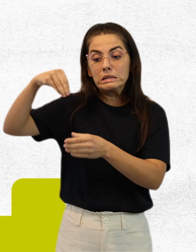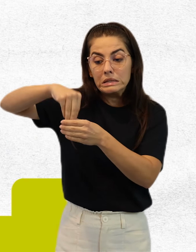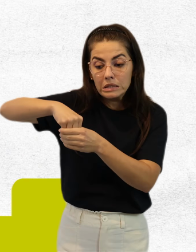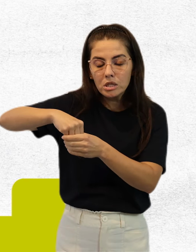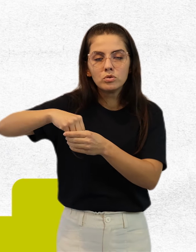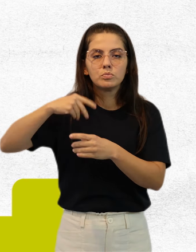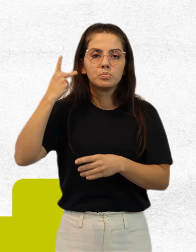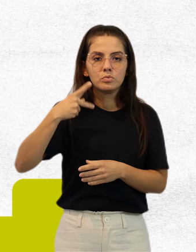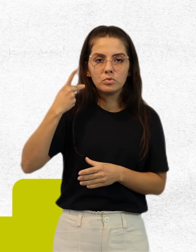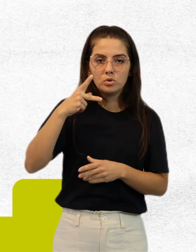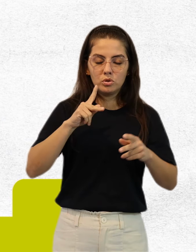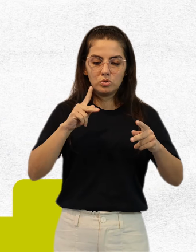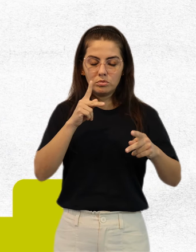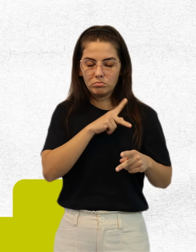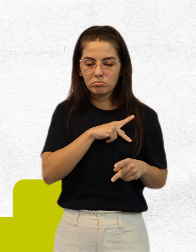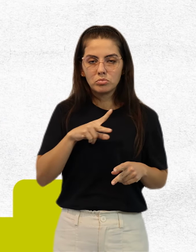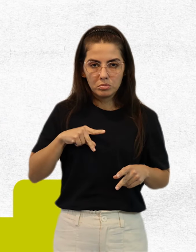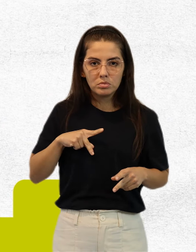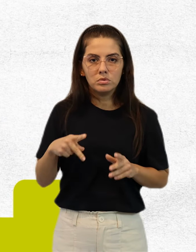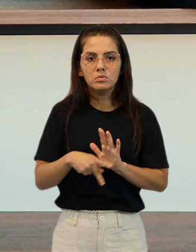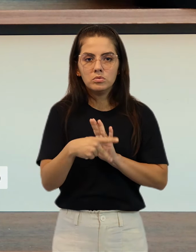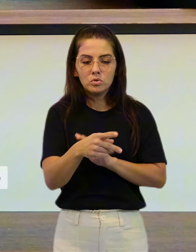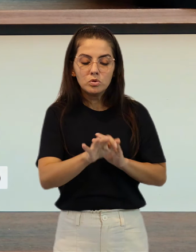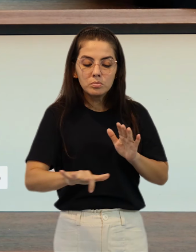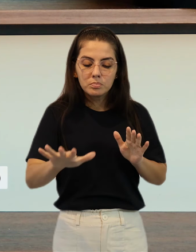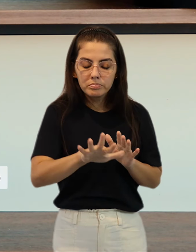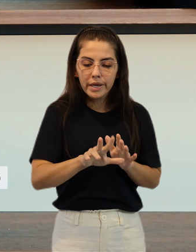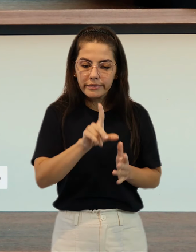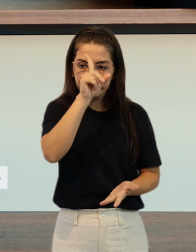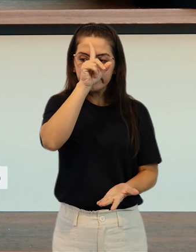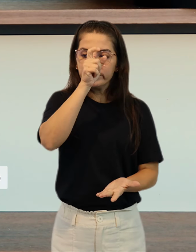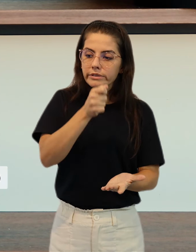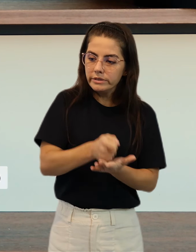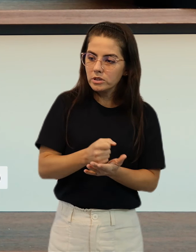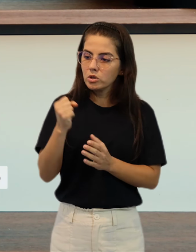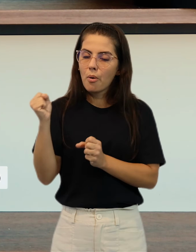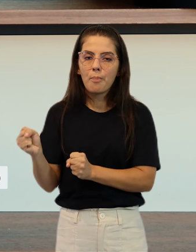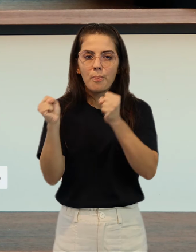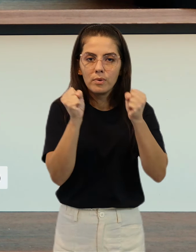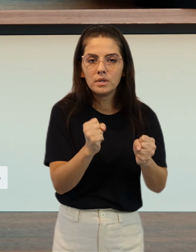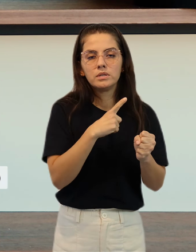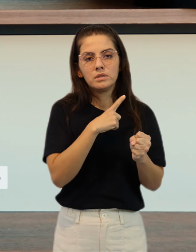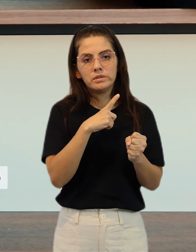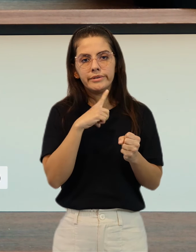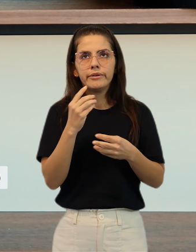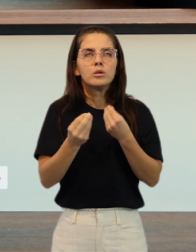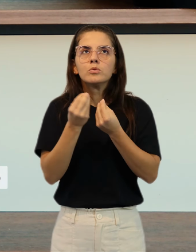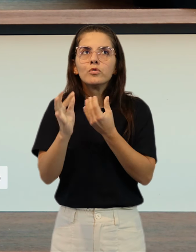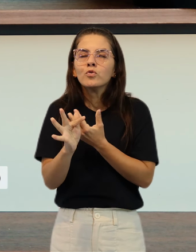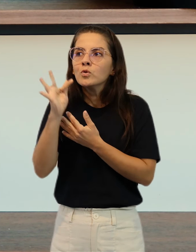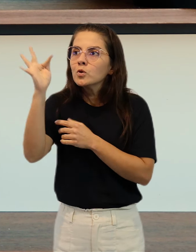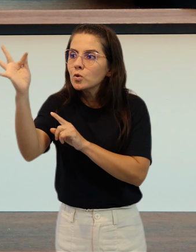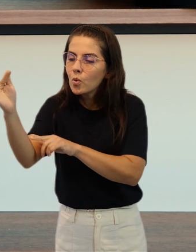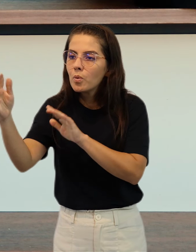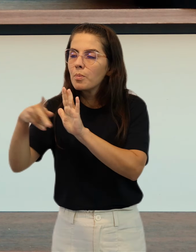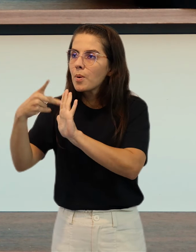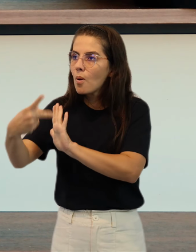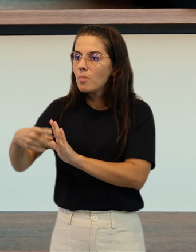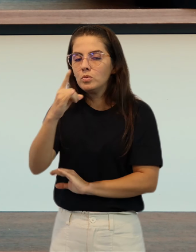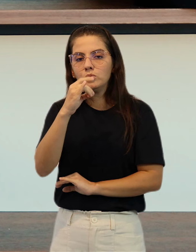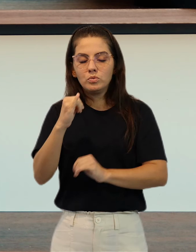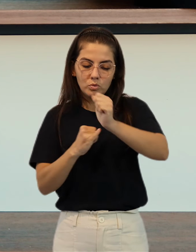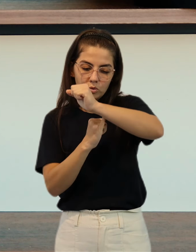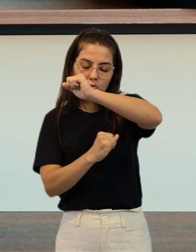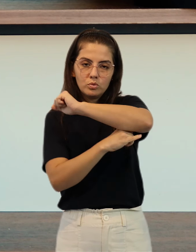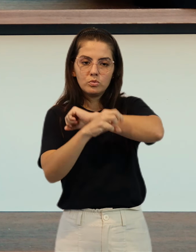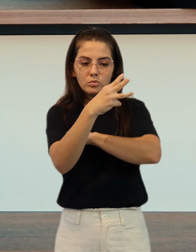política pública e nos espaços de poder e decisão. Esse projeto, então, falando um pouco de futuro do Instituto Araxá, é o projeto